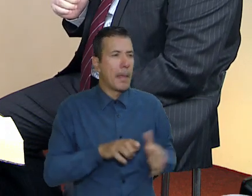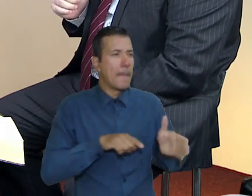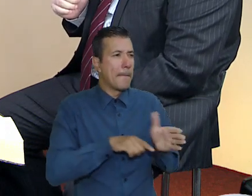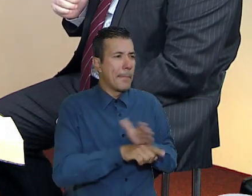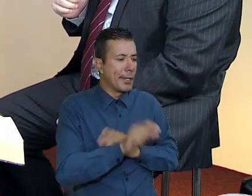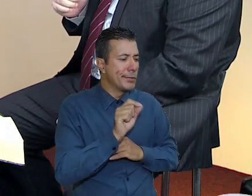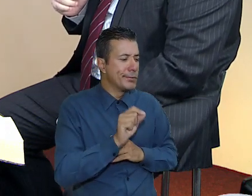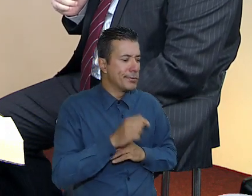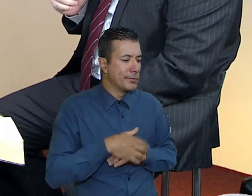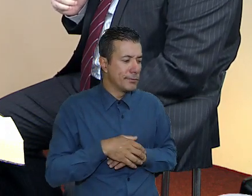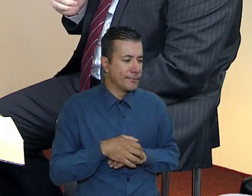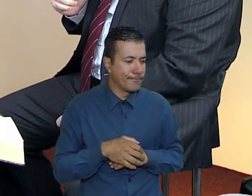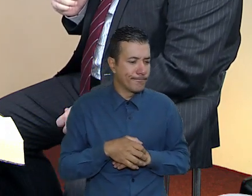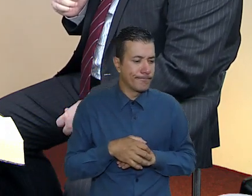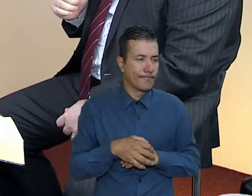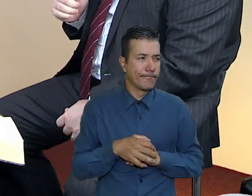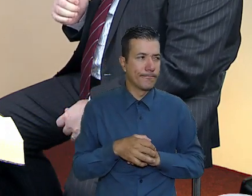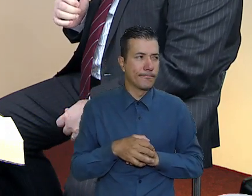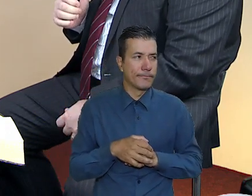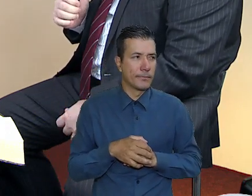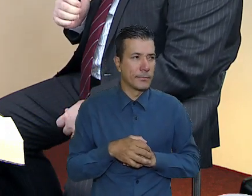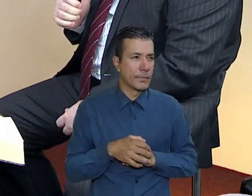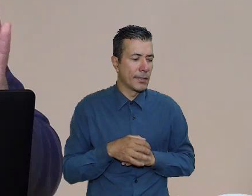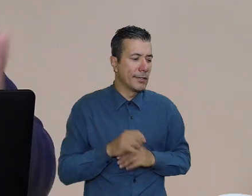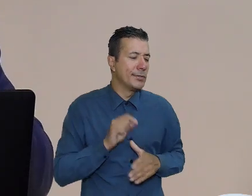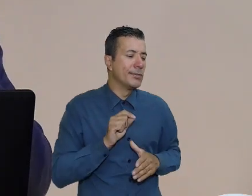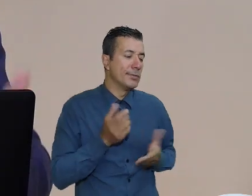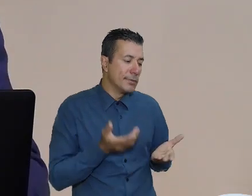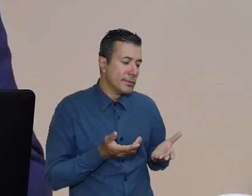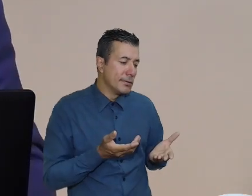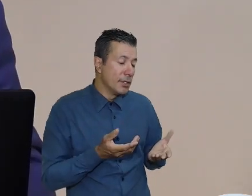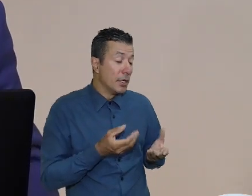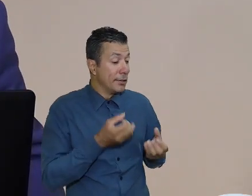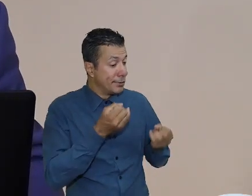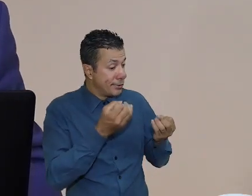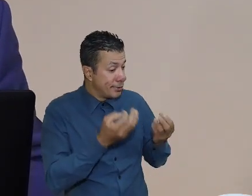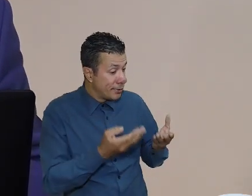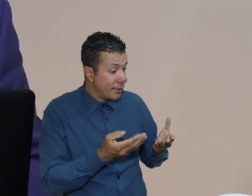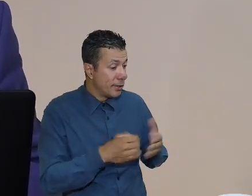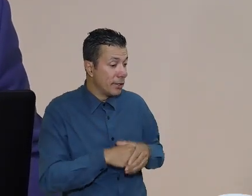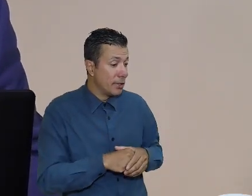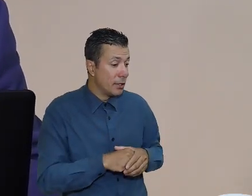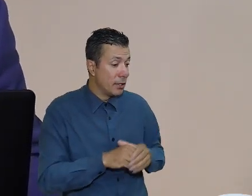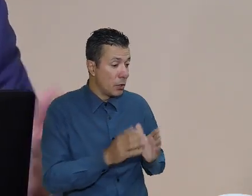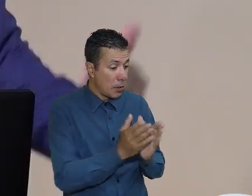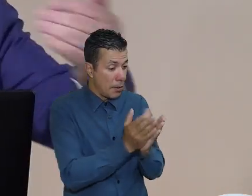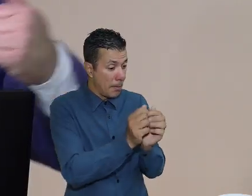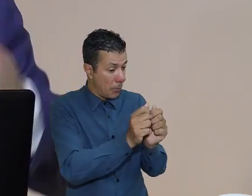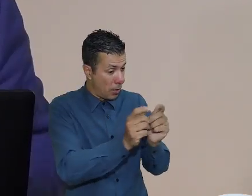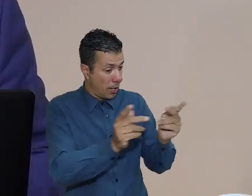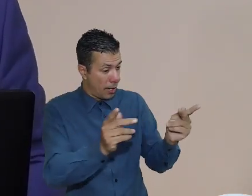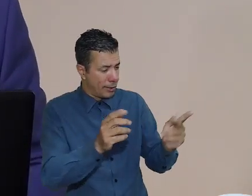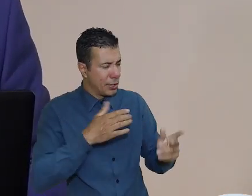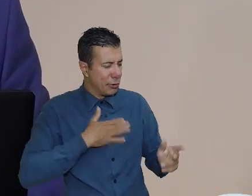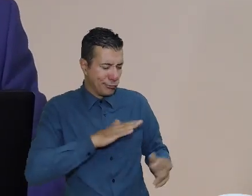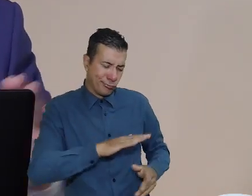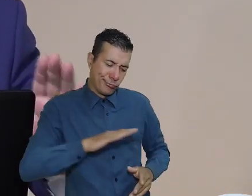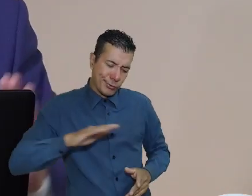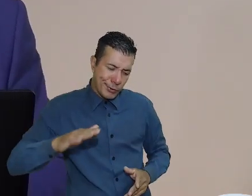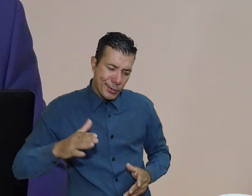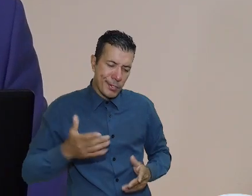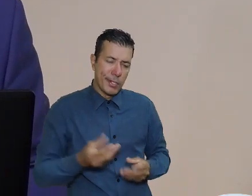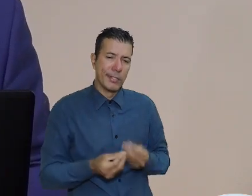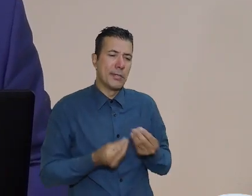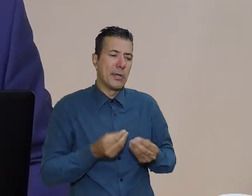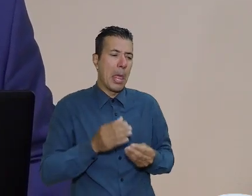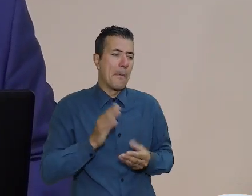uma pergunta informal para o senhor agora. Sempre quando nós ouvimos falar sobre o livro do Apocalipse, eu me lembro quando eu era criança, tem pouco